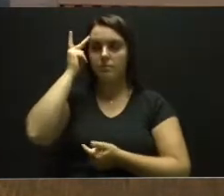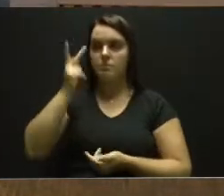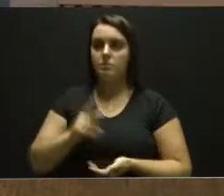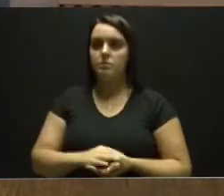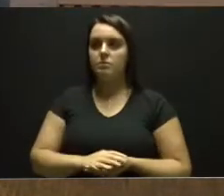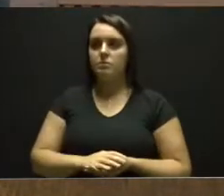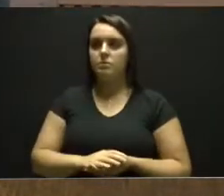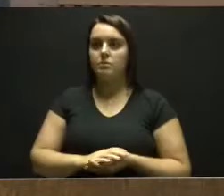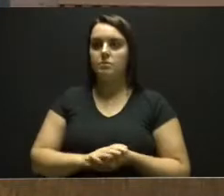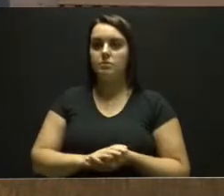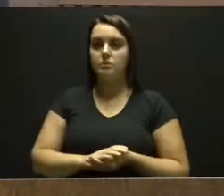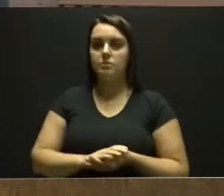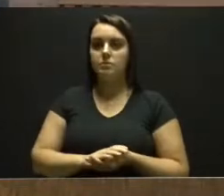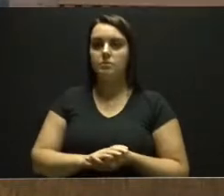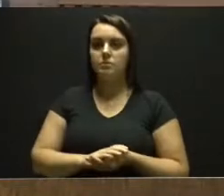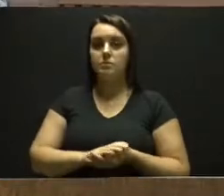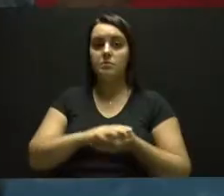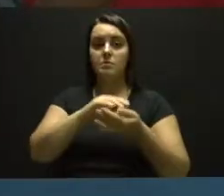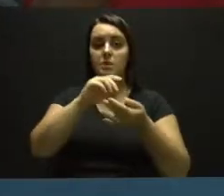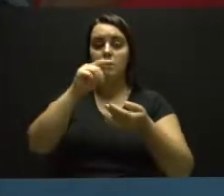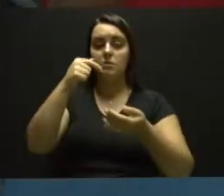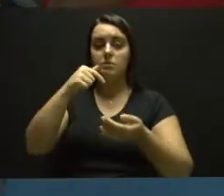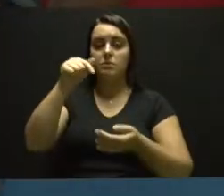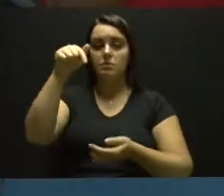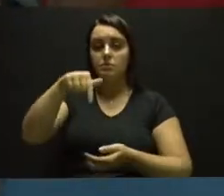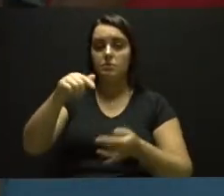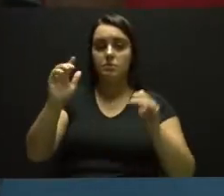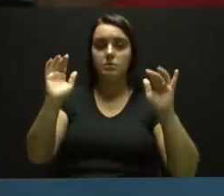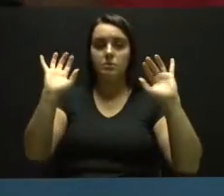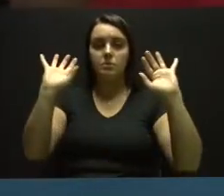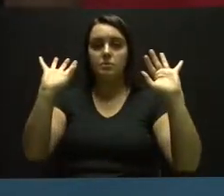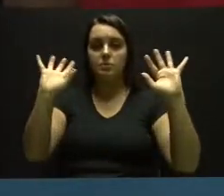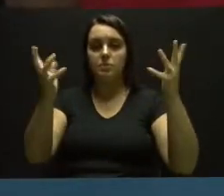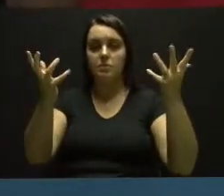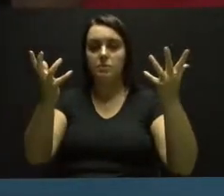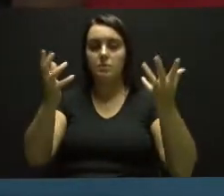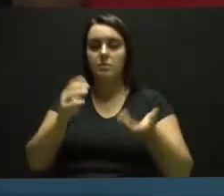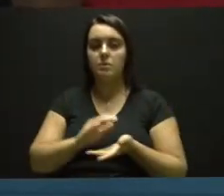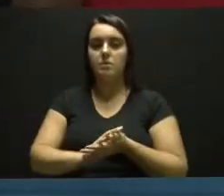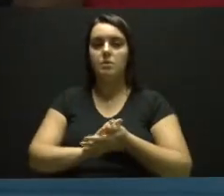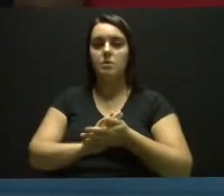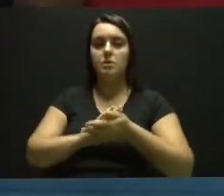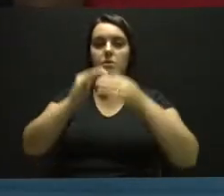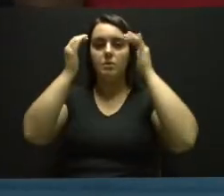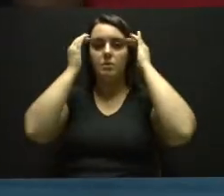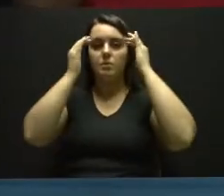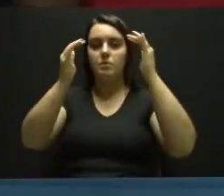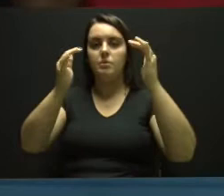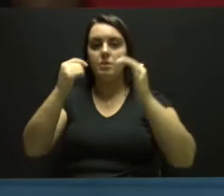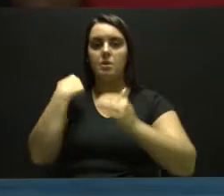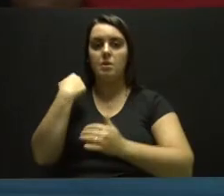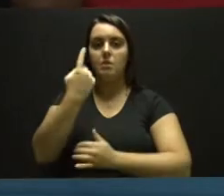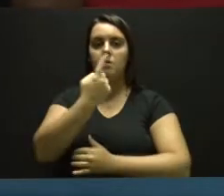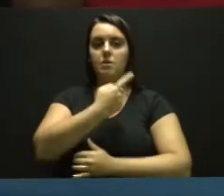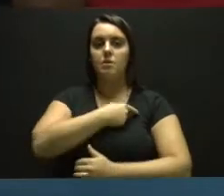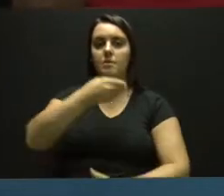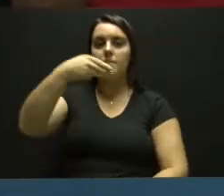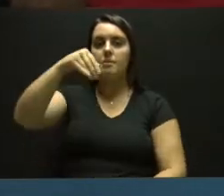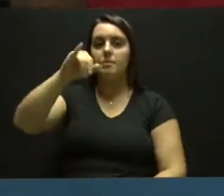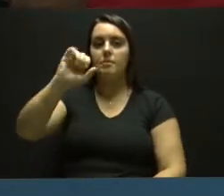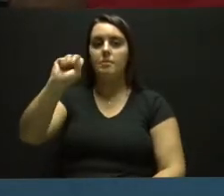neste momento a câmara municipal de cubatão presta uma homenagem especial a nossa miss blenda